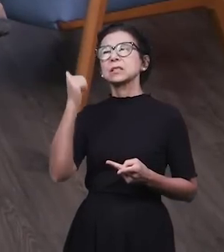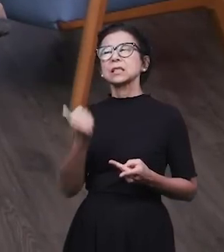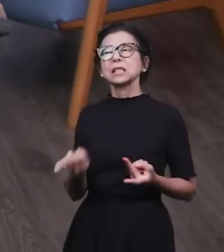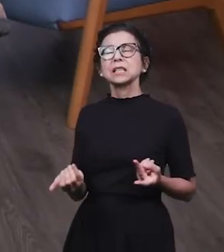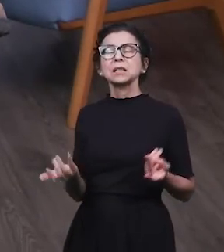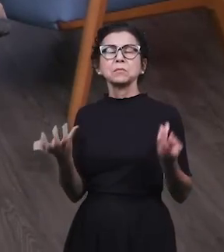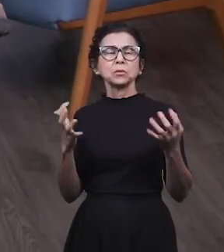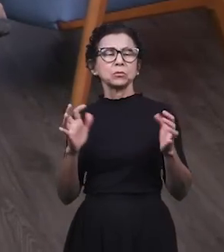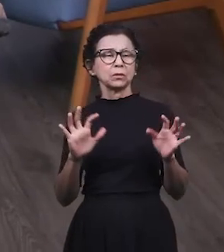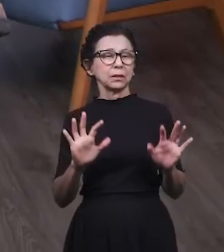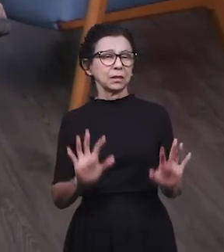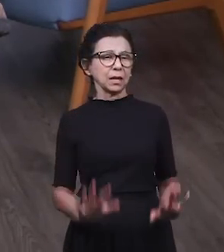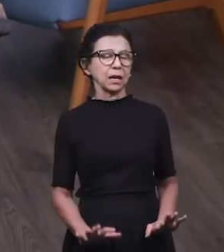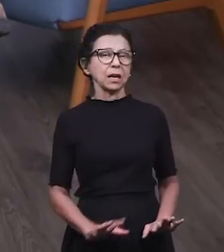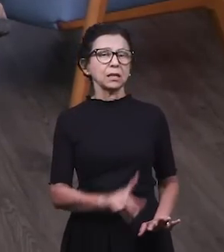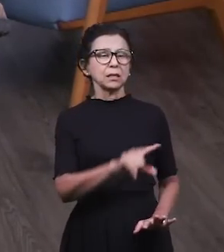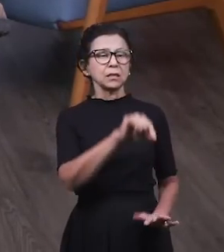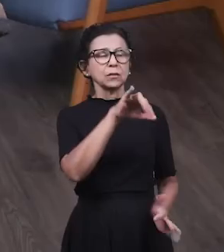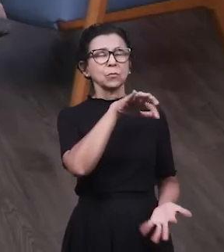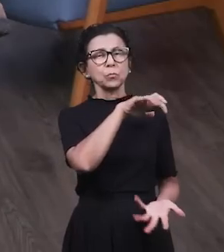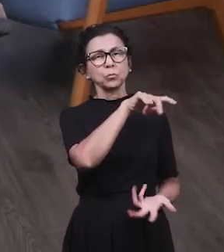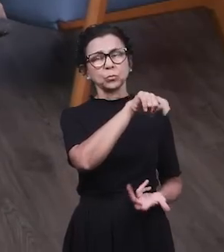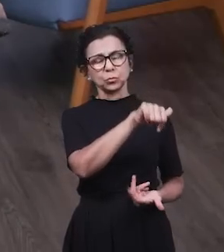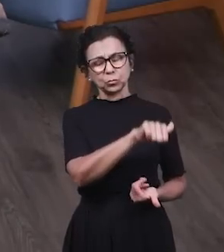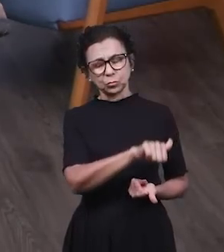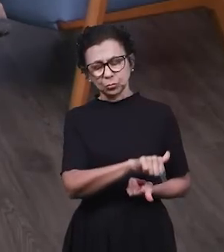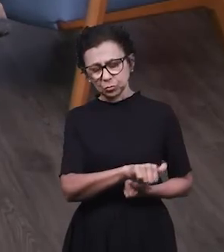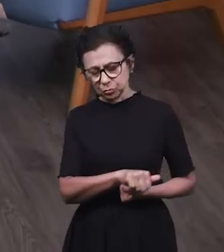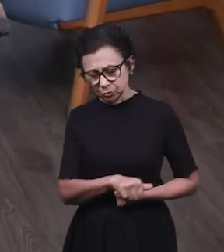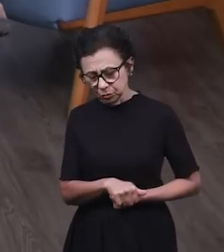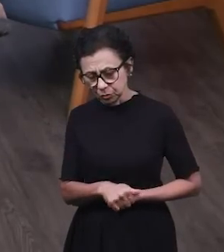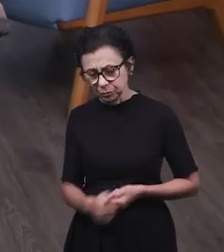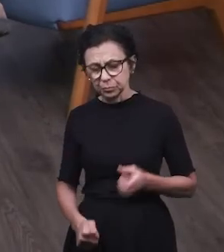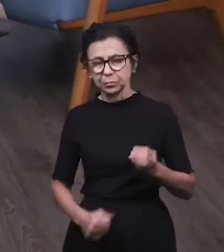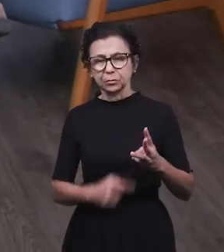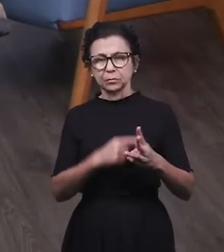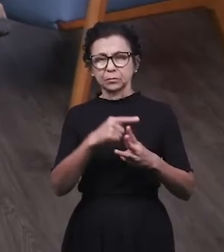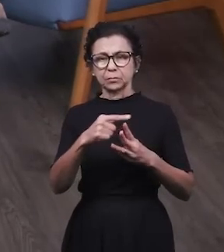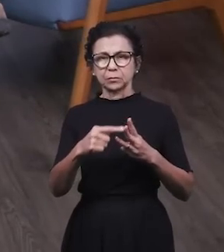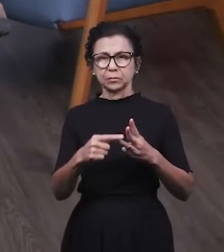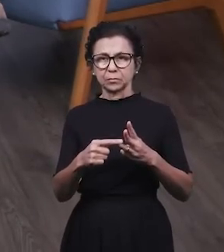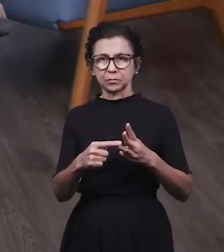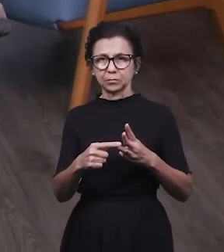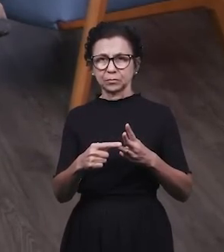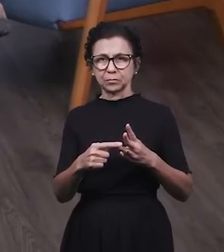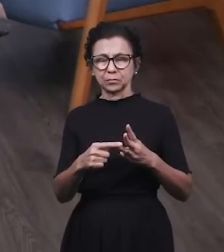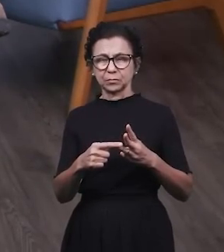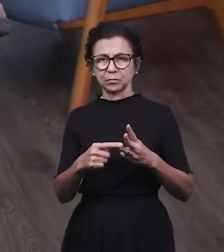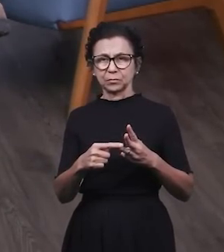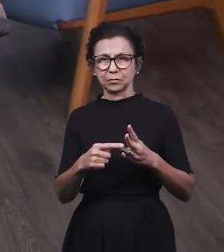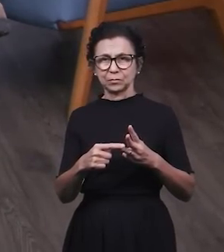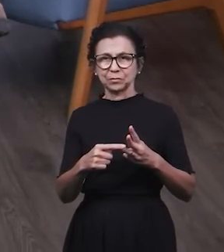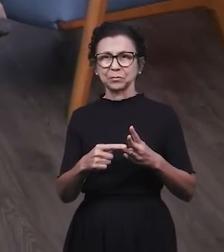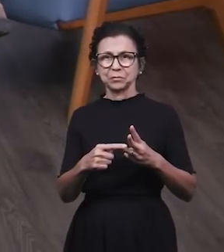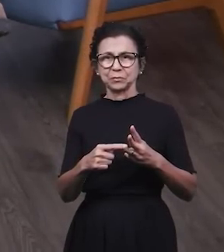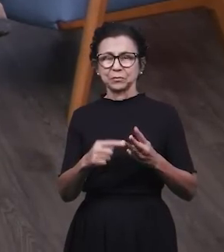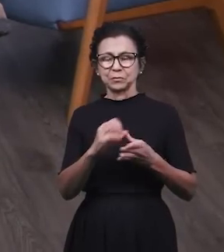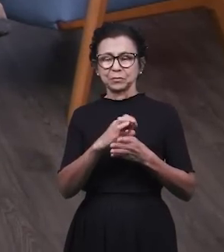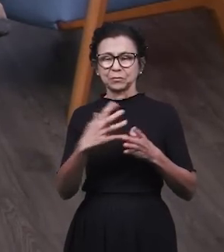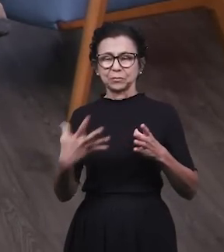que eu quero para mim, eu prefiro o mundo. Não, na verdade, esses três tipos de